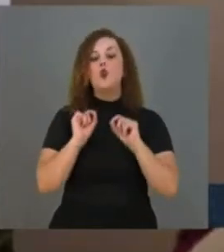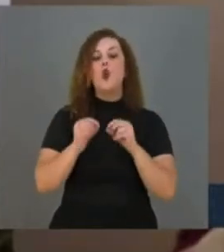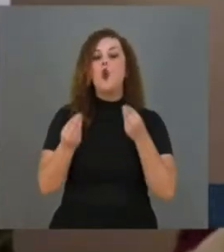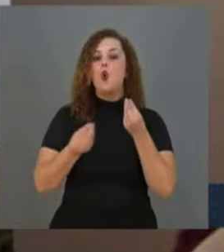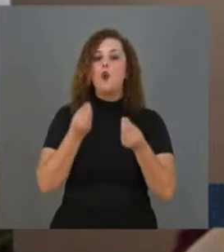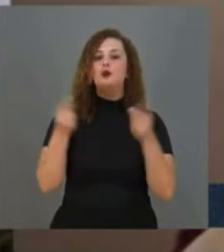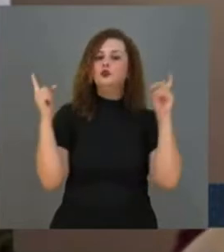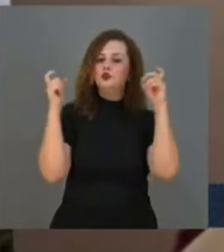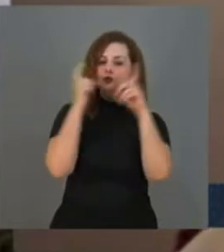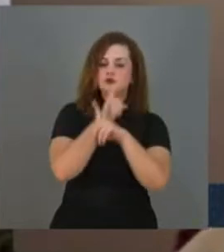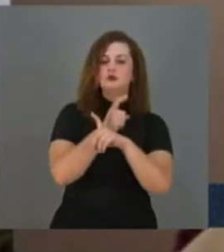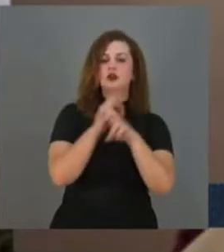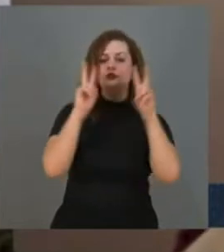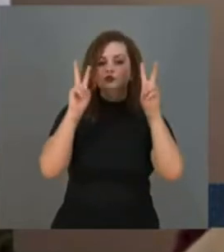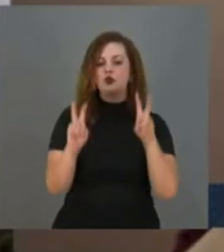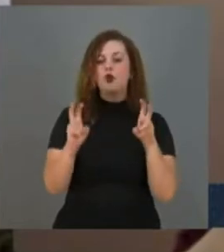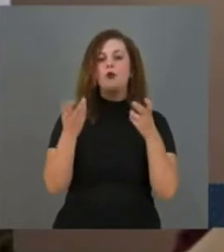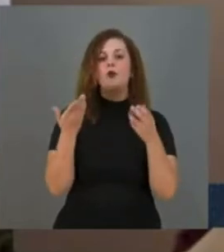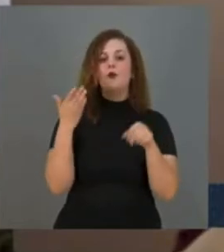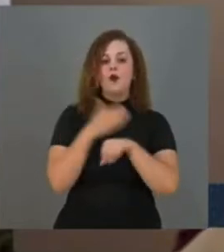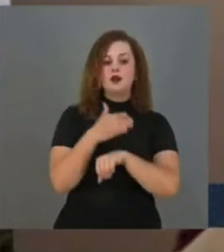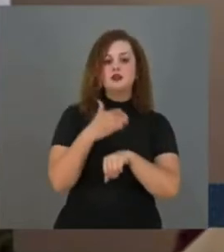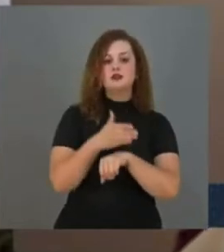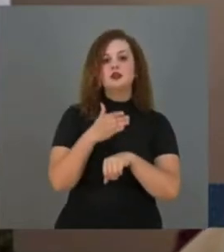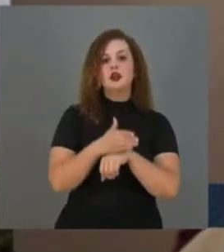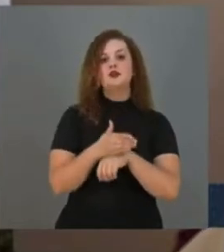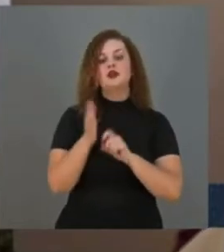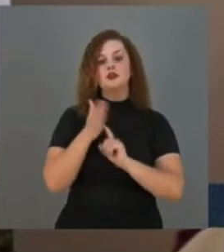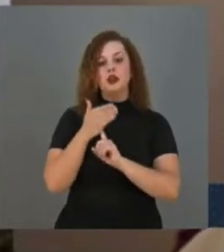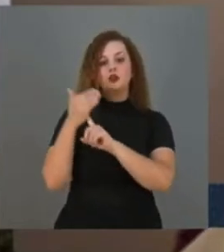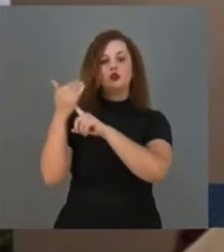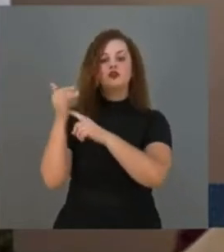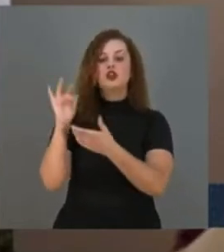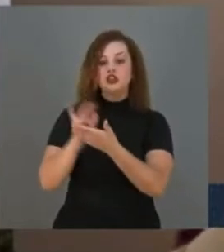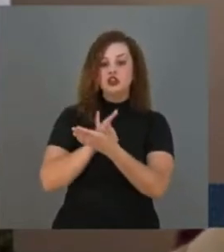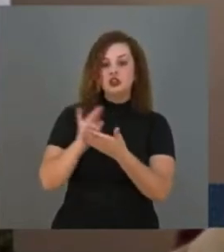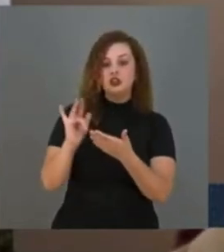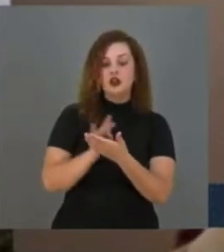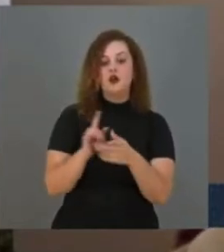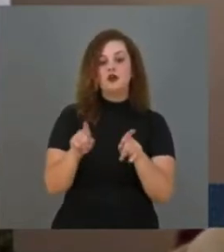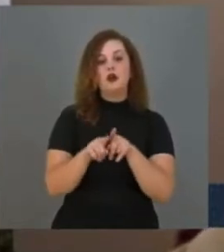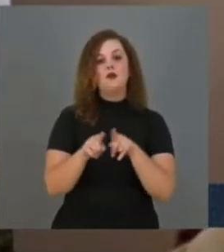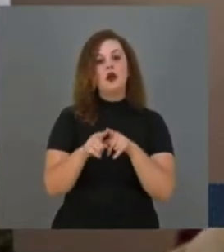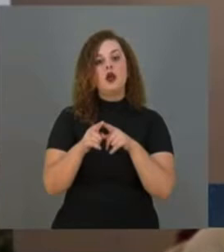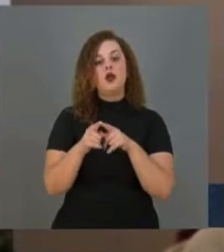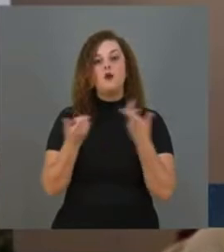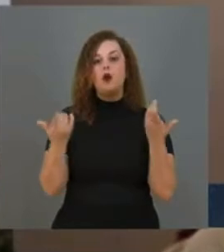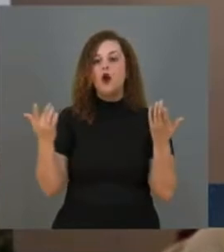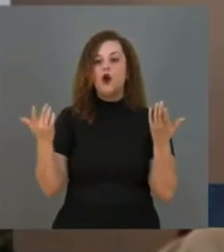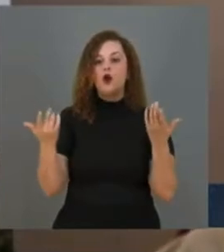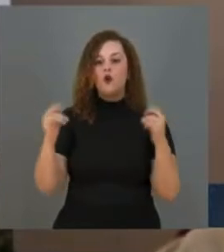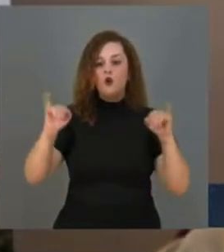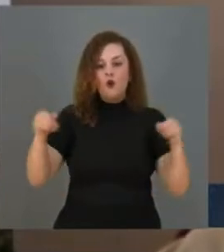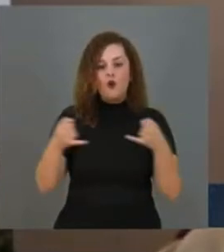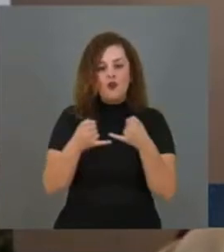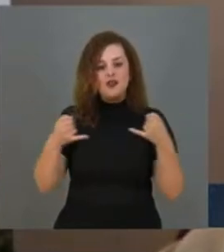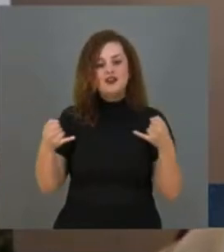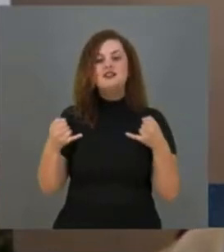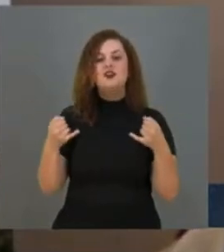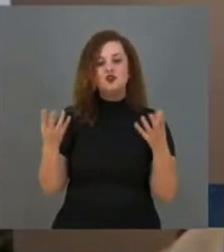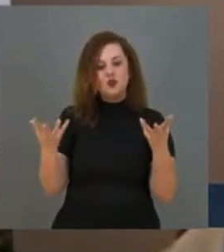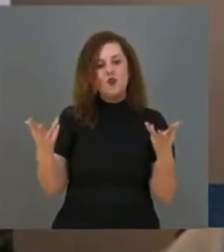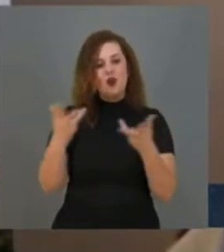as dificuldades relacionadas ao acesso a tecnologias digitais e uma conexão de qualidade